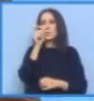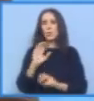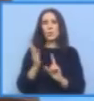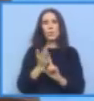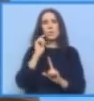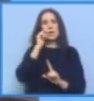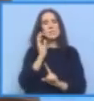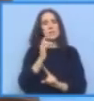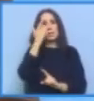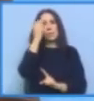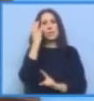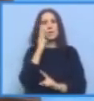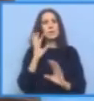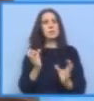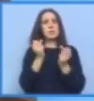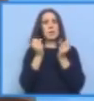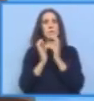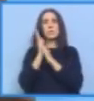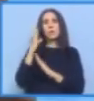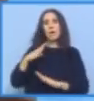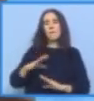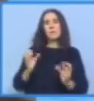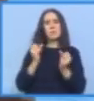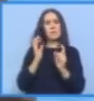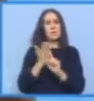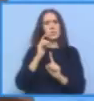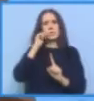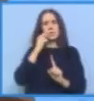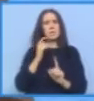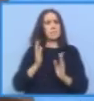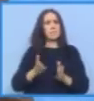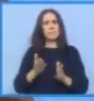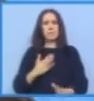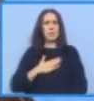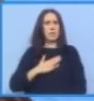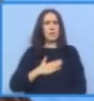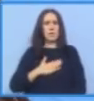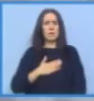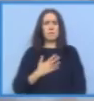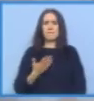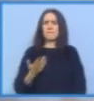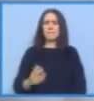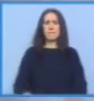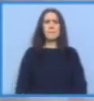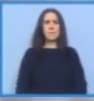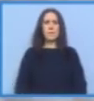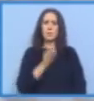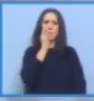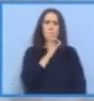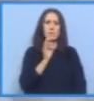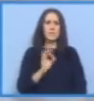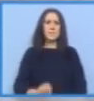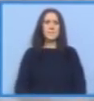tentar compreendê-la e salvá-la. Deus o que quer é salvar, não é castigar nem condenar. Não é? Isto é uma coisa maravilhosa, não